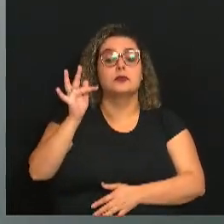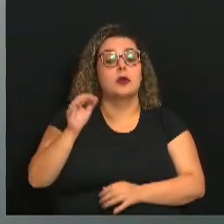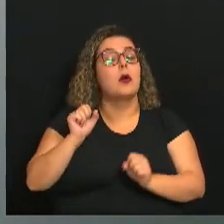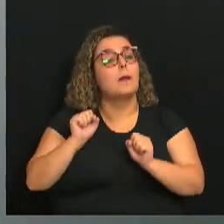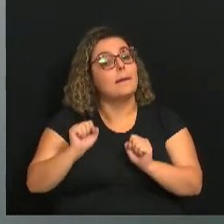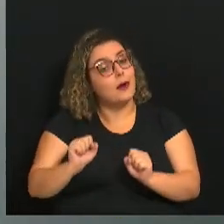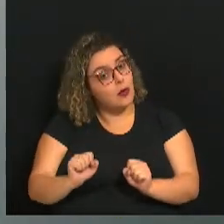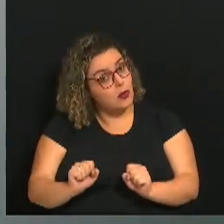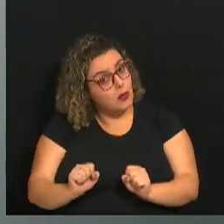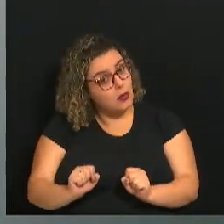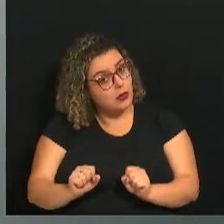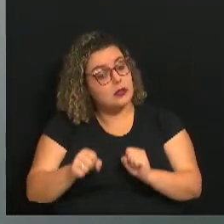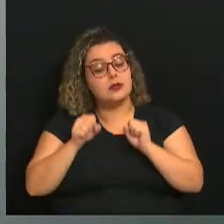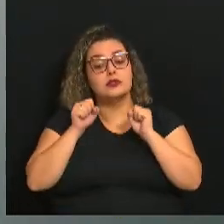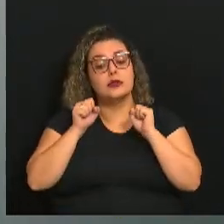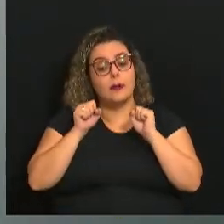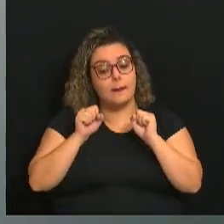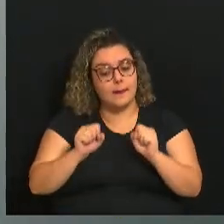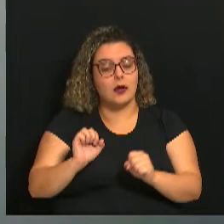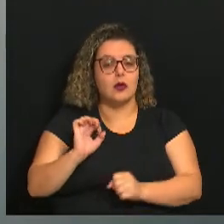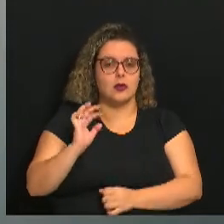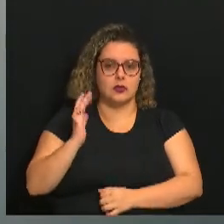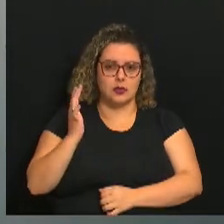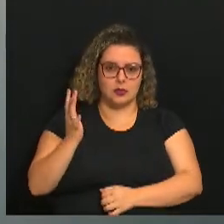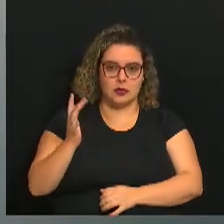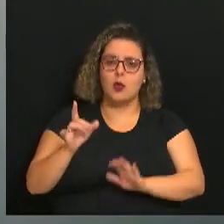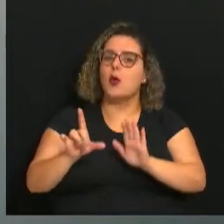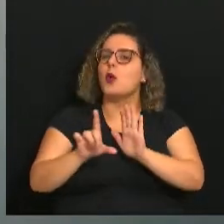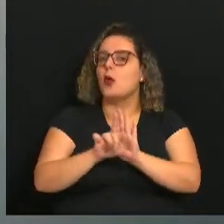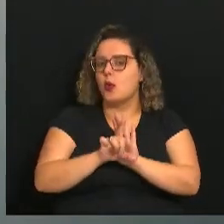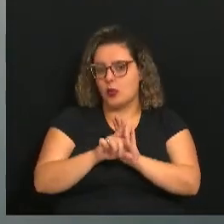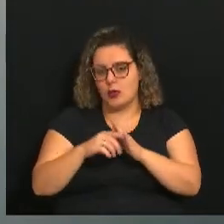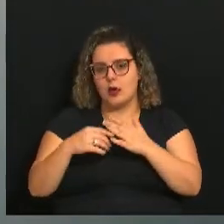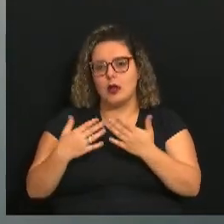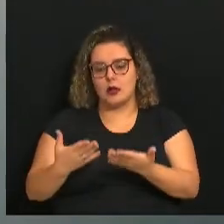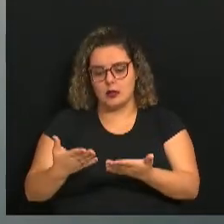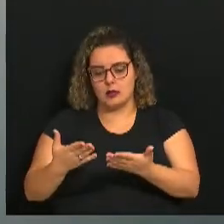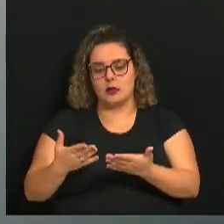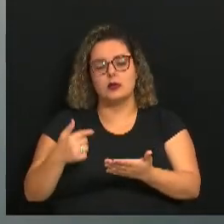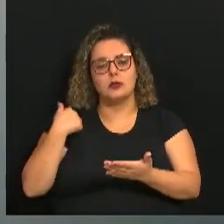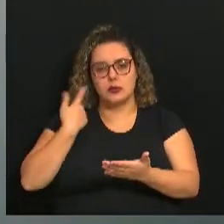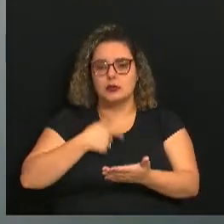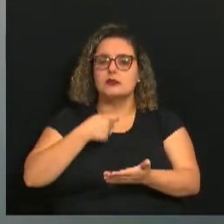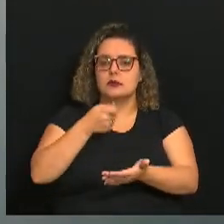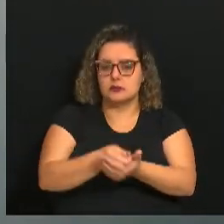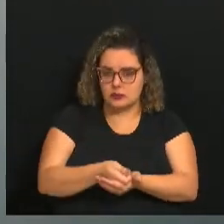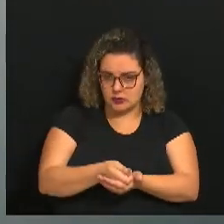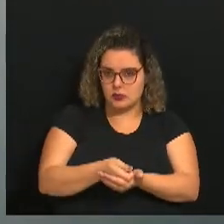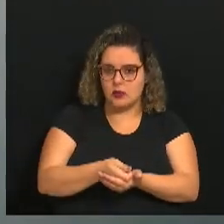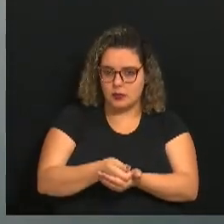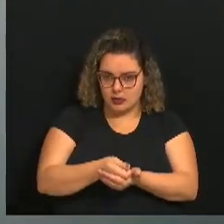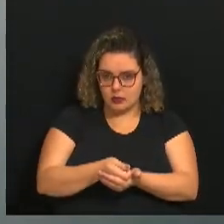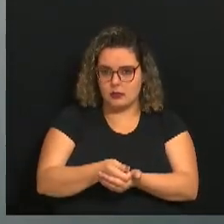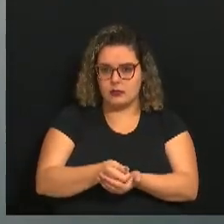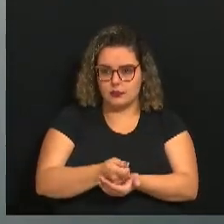que a lei prevê com relação à empresa, que acontecer, e a gente vai estar, é